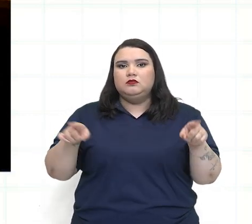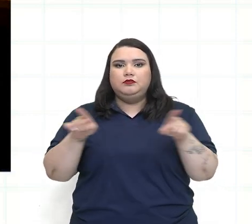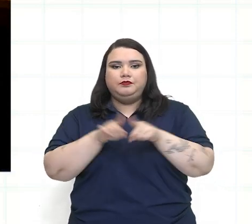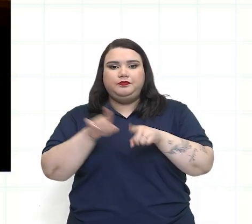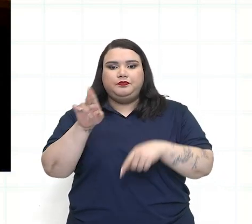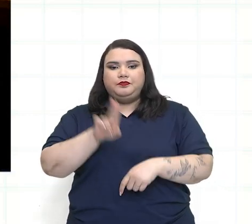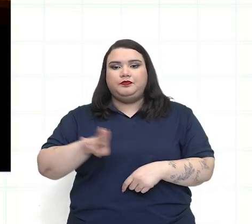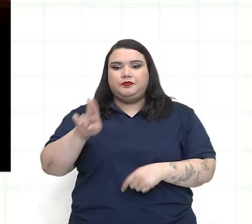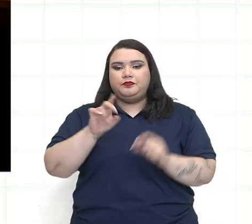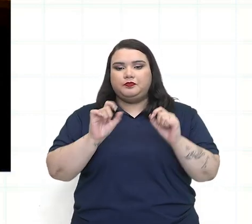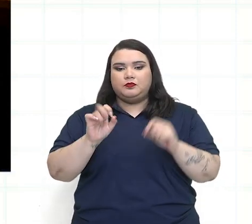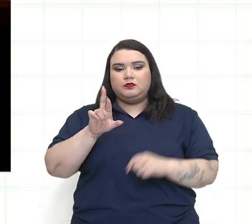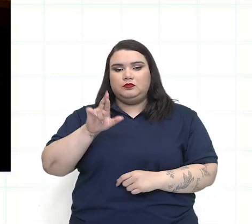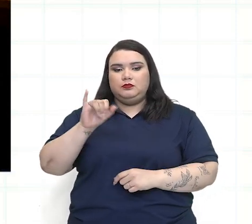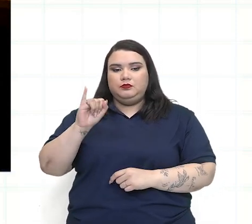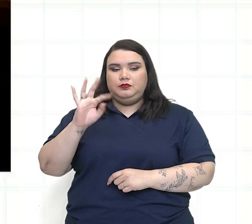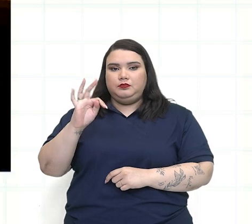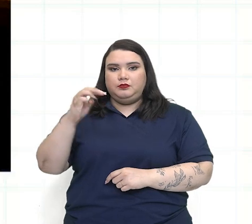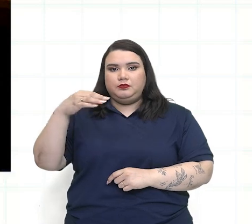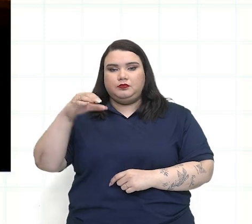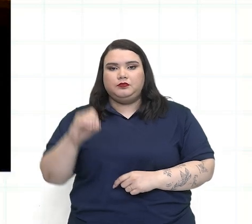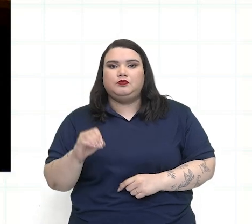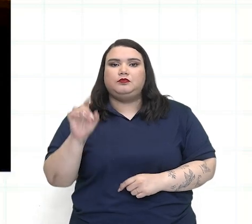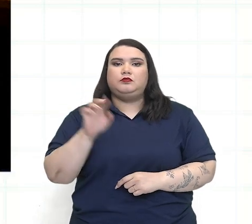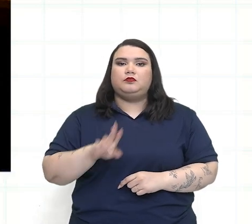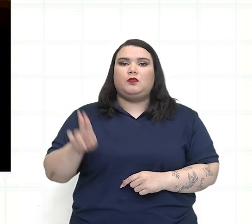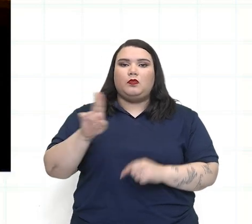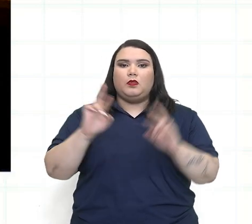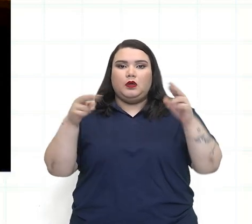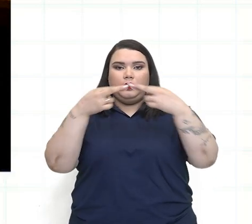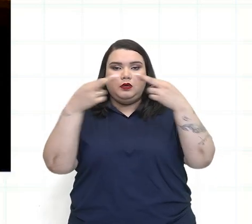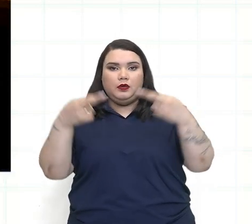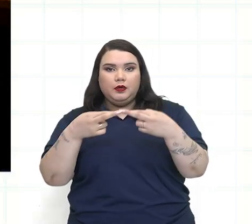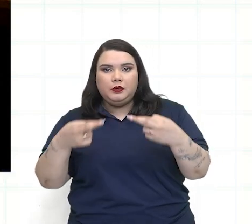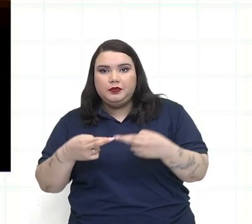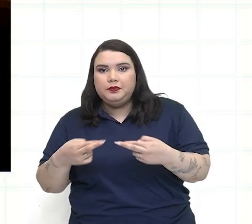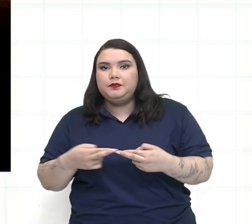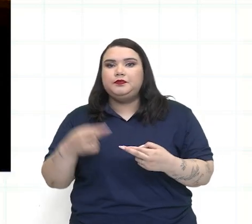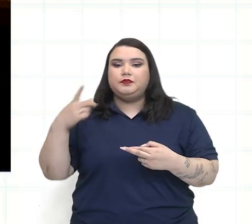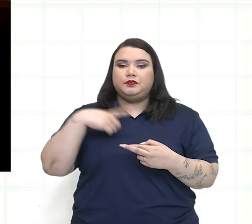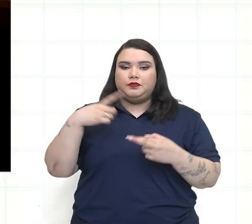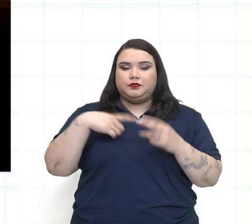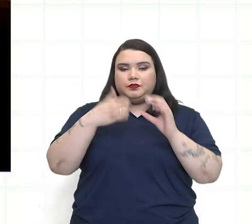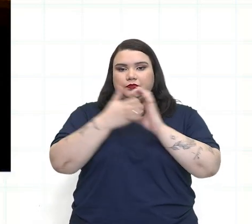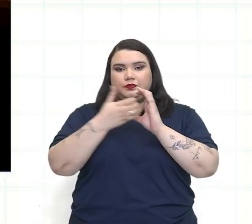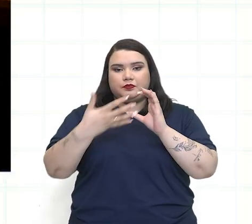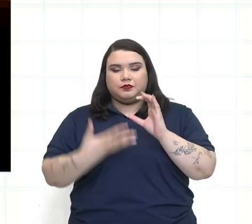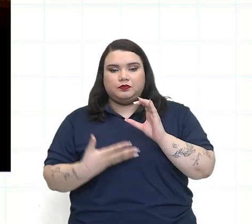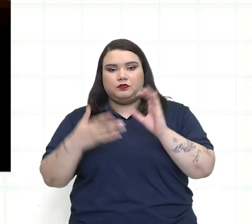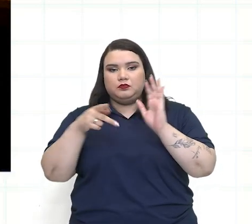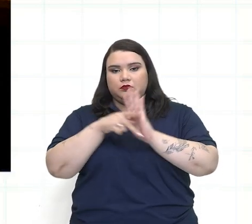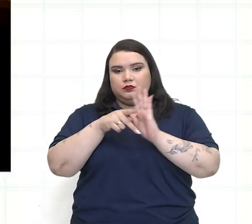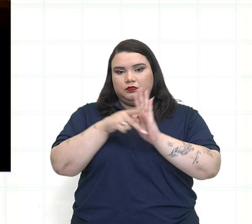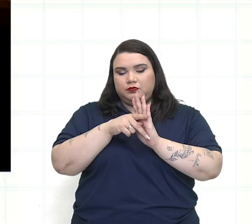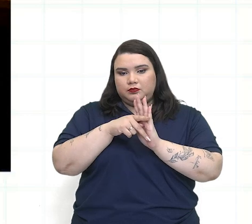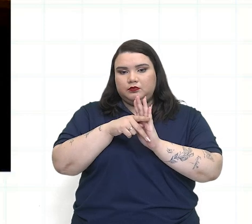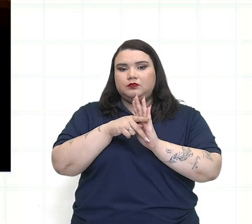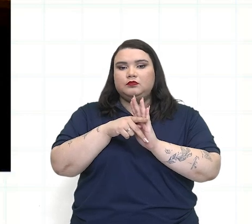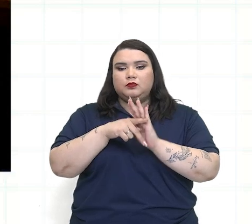usar ritmo, né? As rimas, que vai dar todo um tom especial, né? No momento de